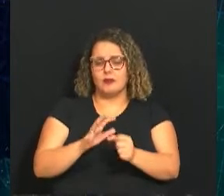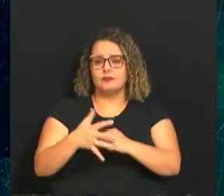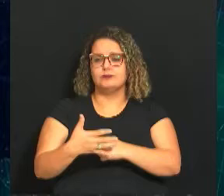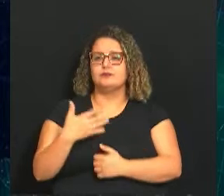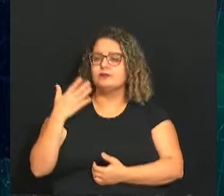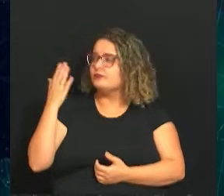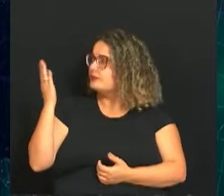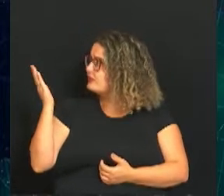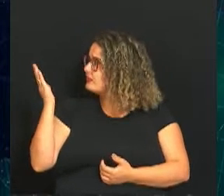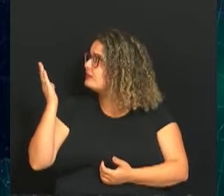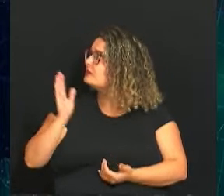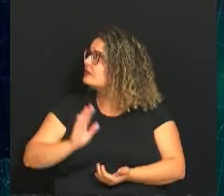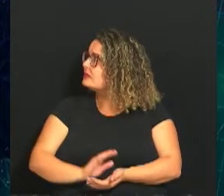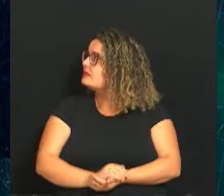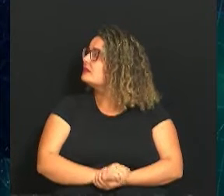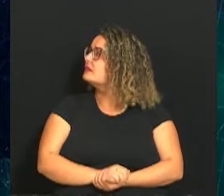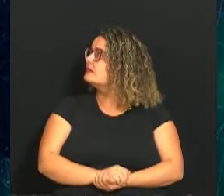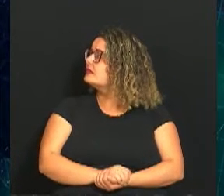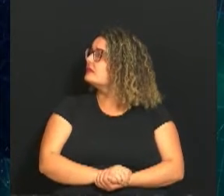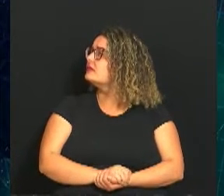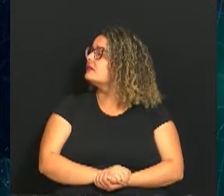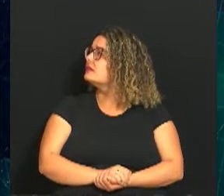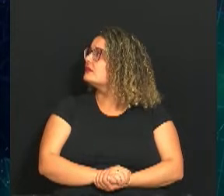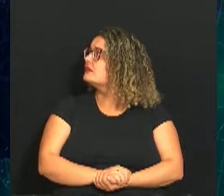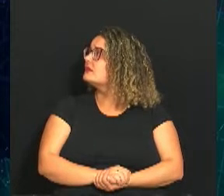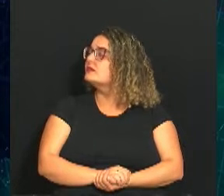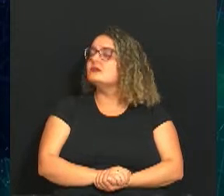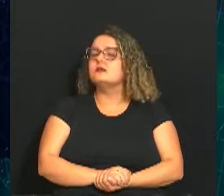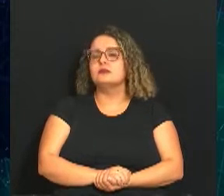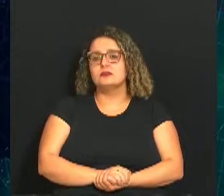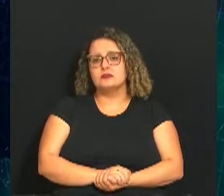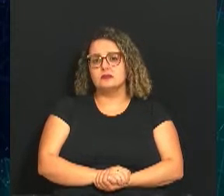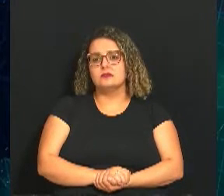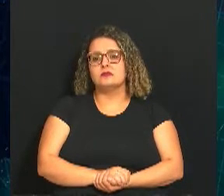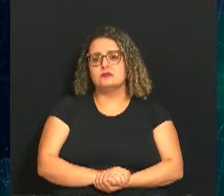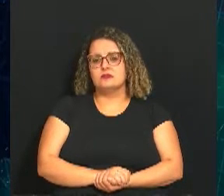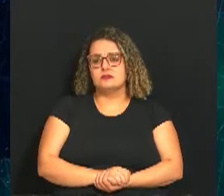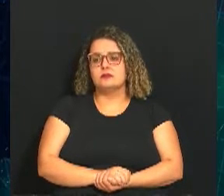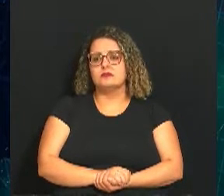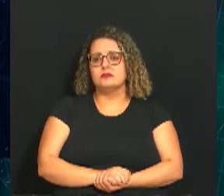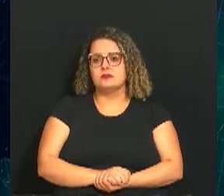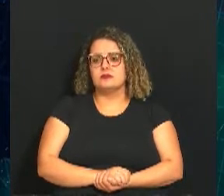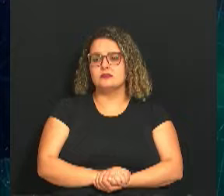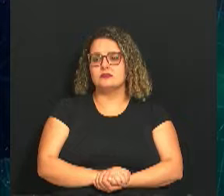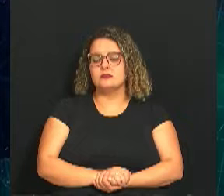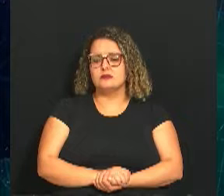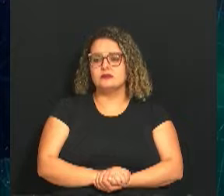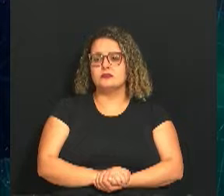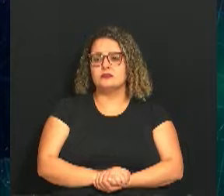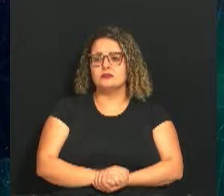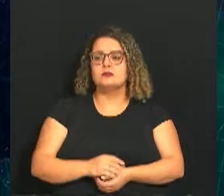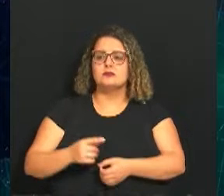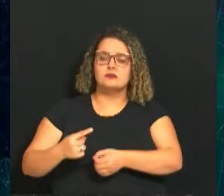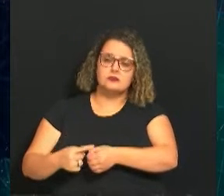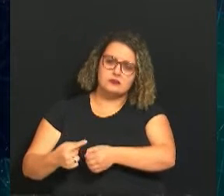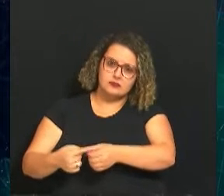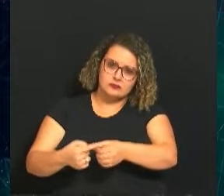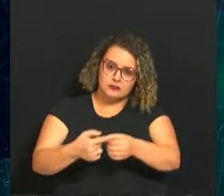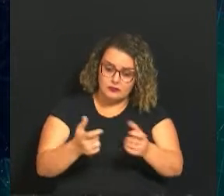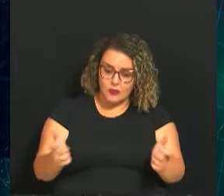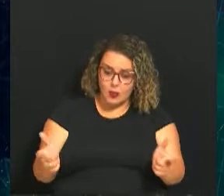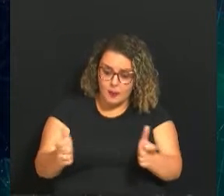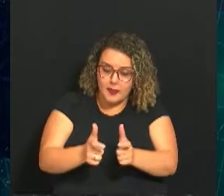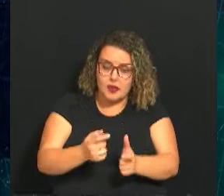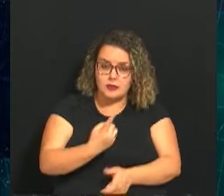Cosmópolis, 10.945, Jaguariúna, 10.048 e os municípios agora com menos de 10